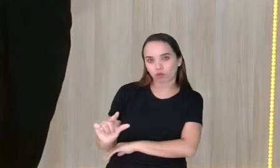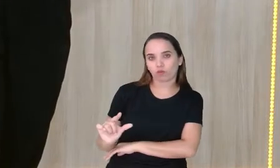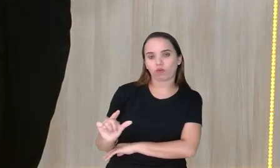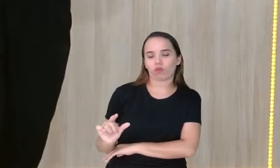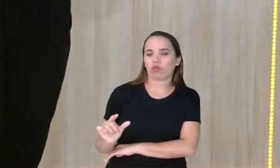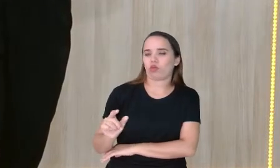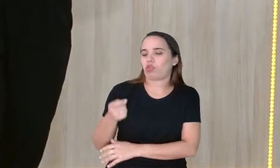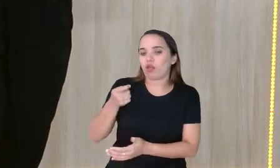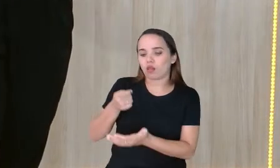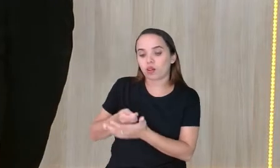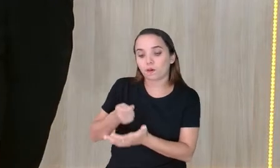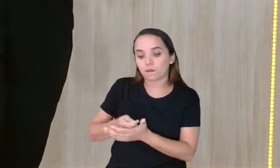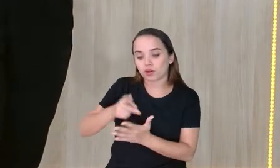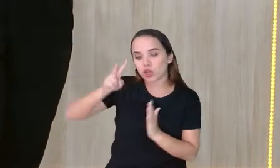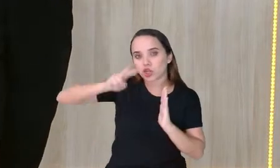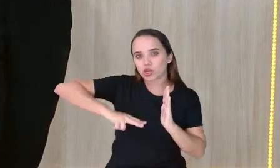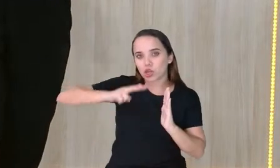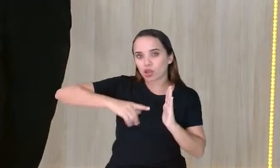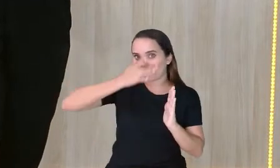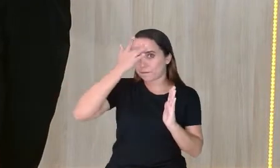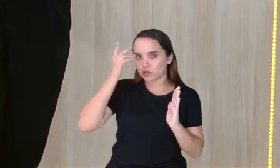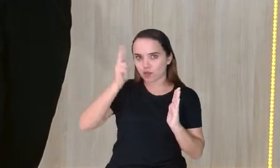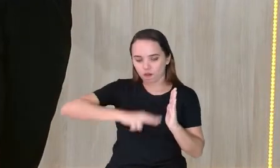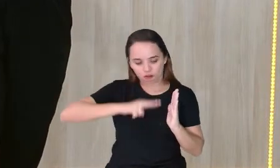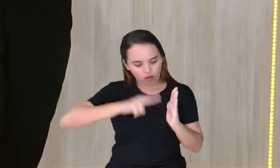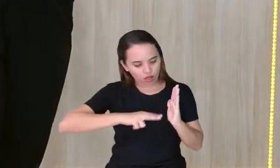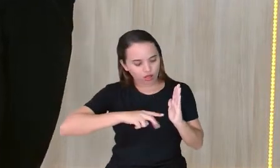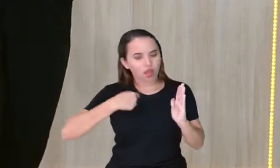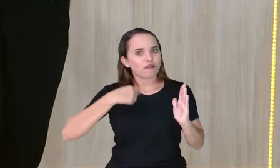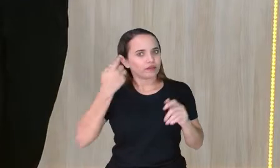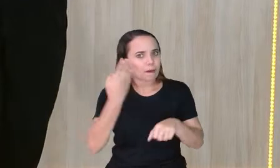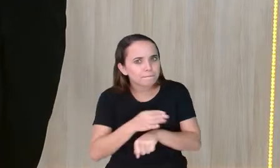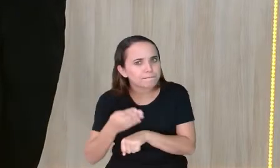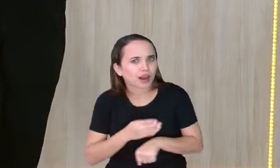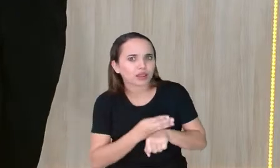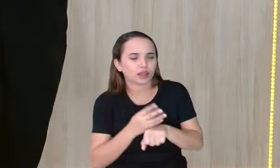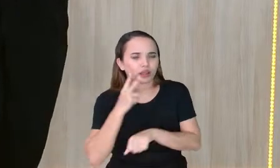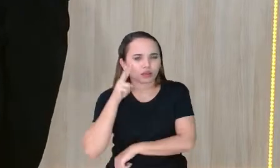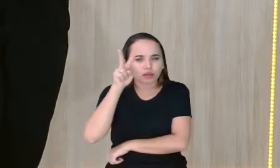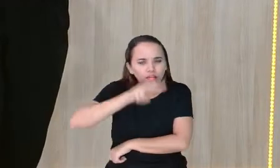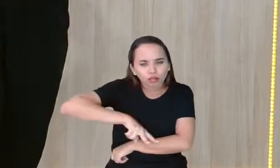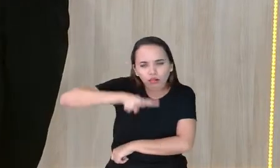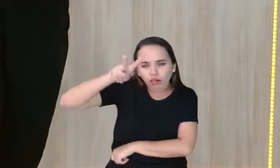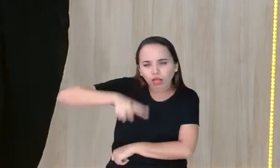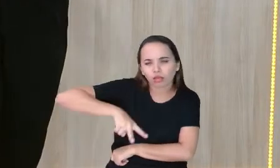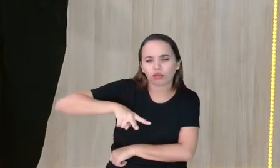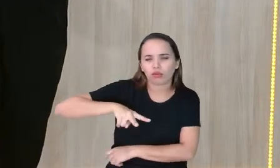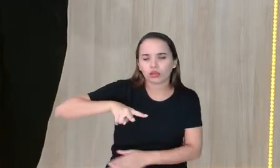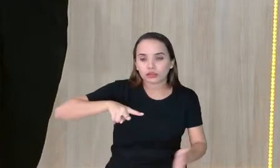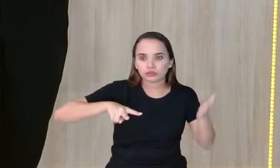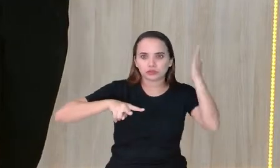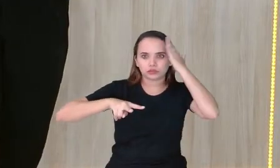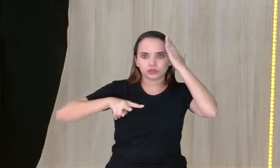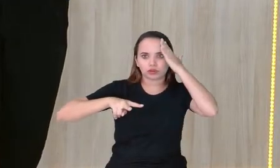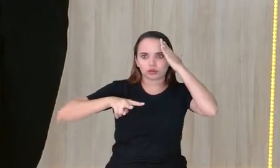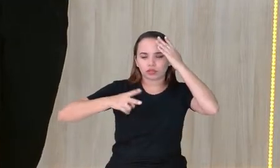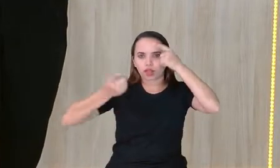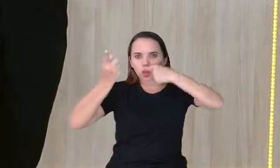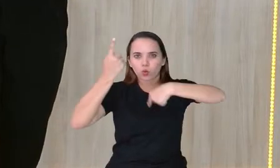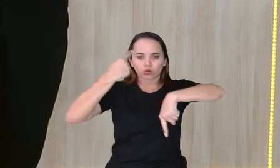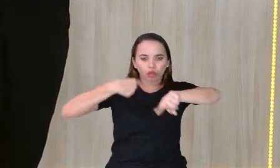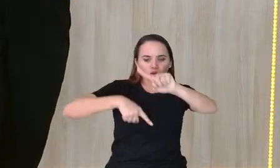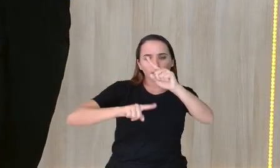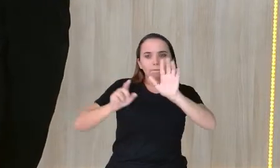o leitor a fazer esse exercício constante de ler o que está escrito e entender, inferir o que